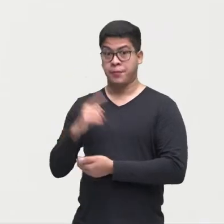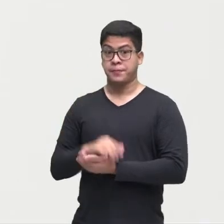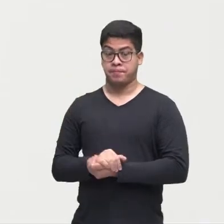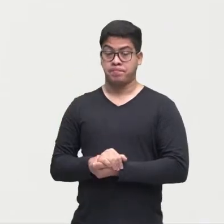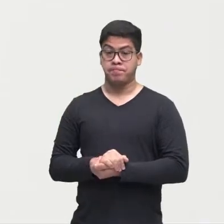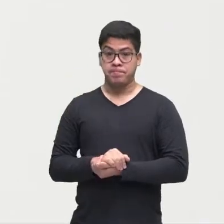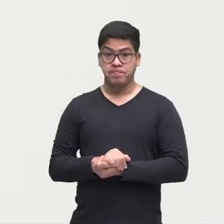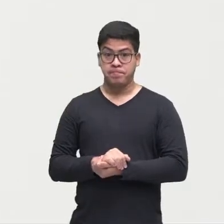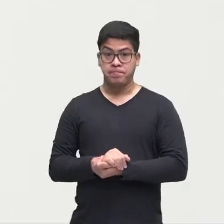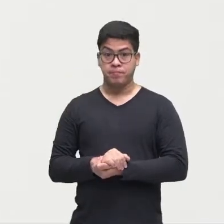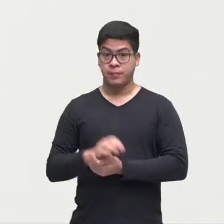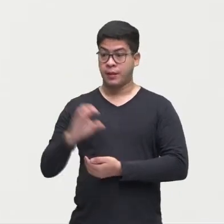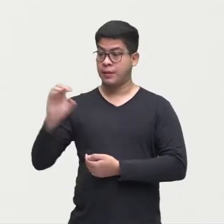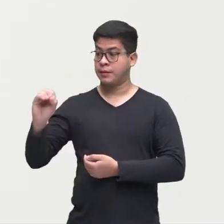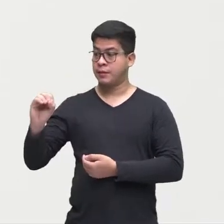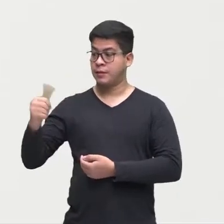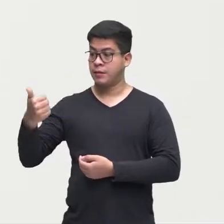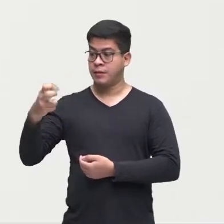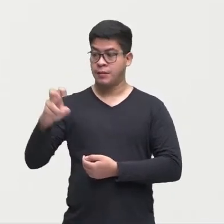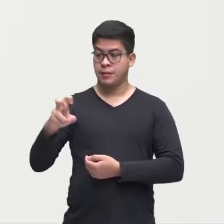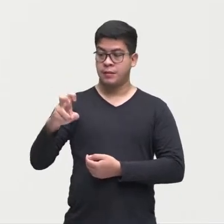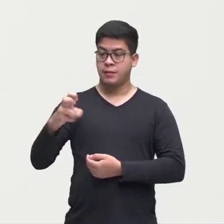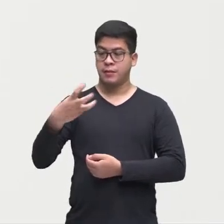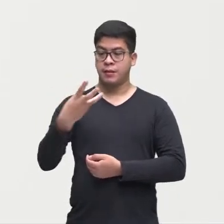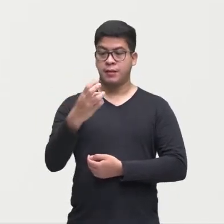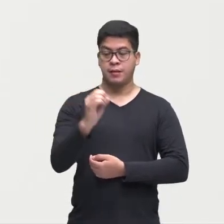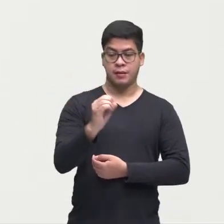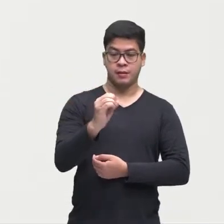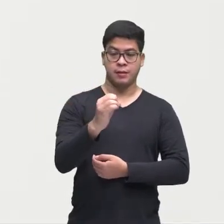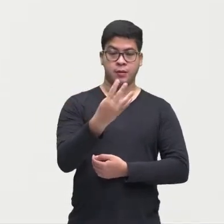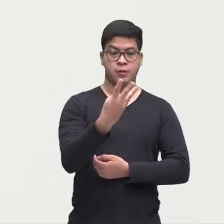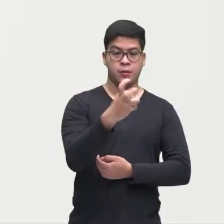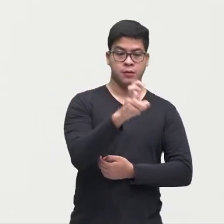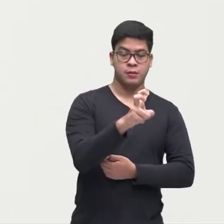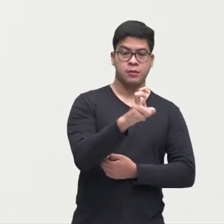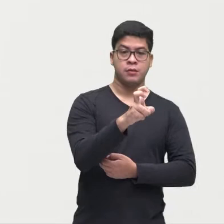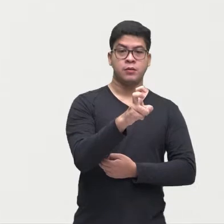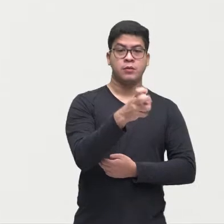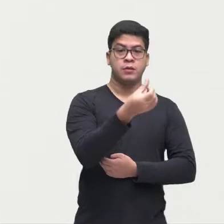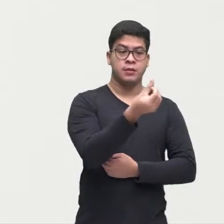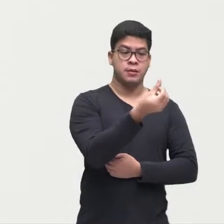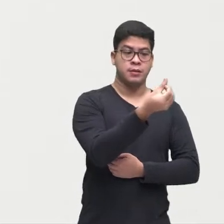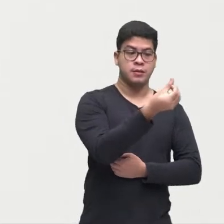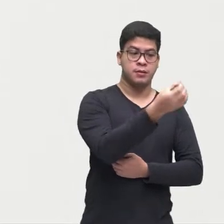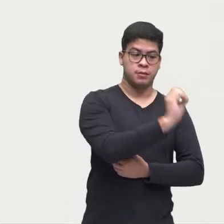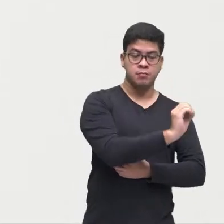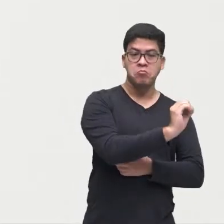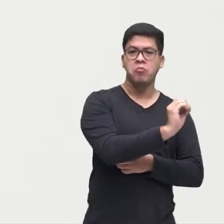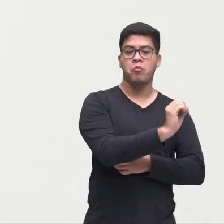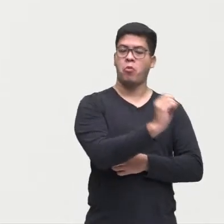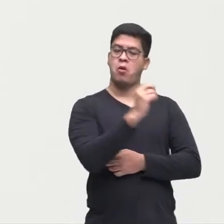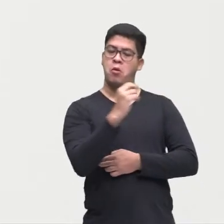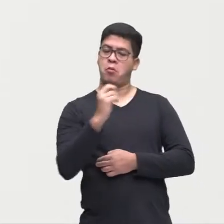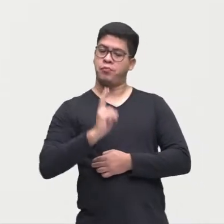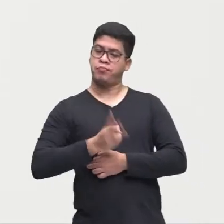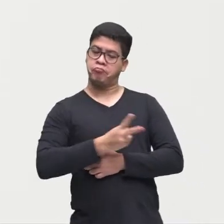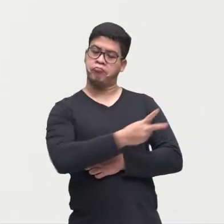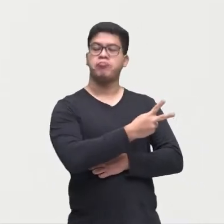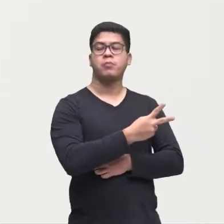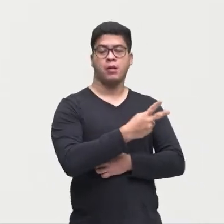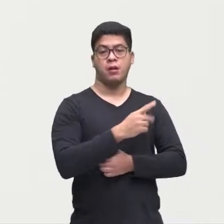só, 0, 15, 30, 45, 60, né? Então é dessa maneira que a gente vai identificar